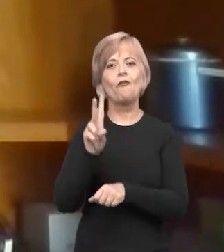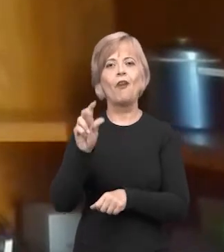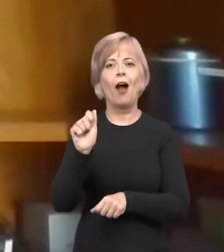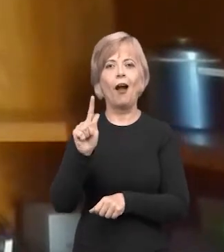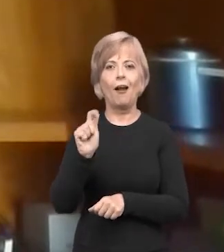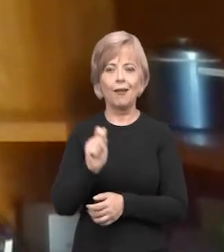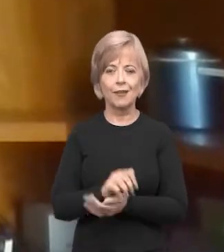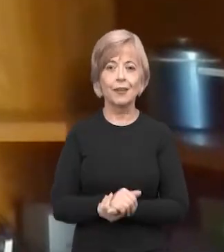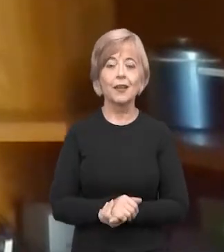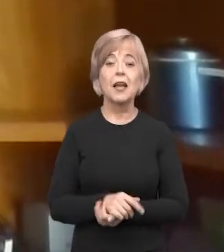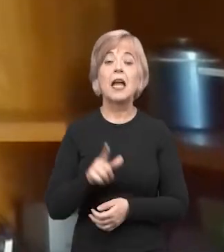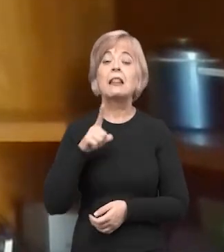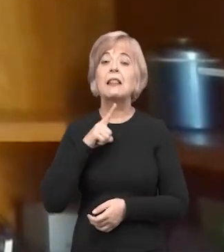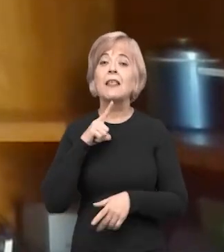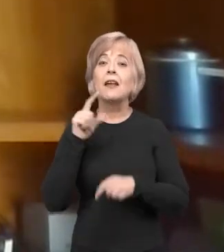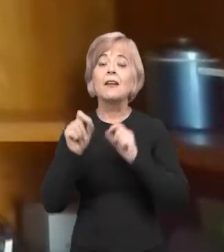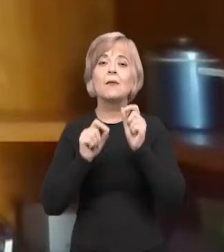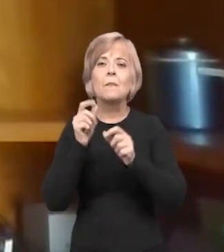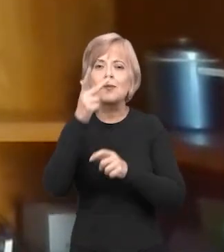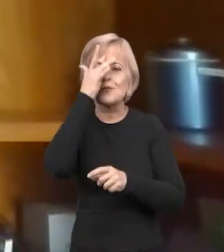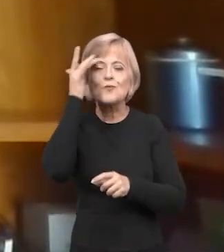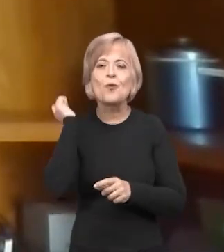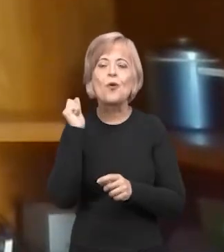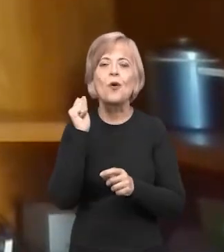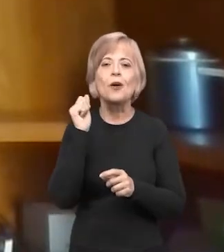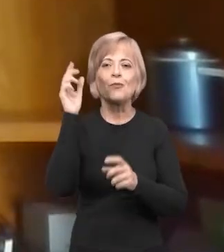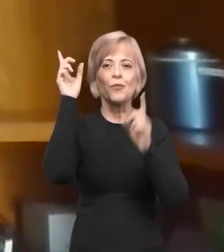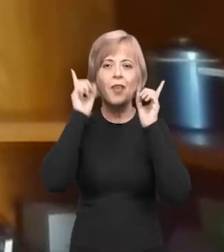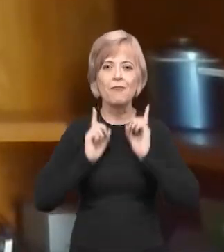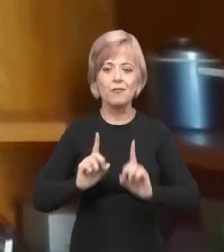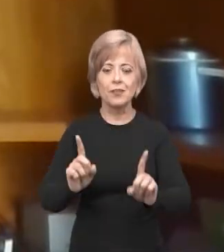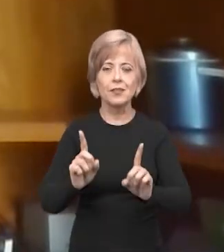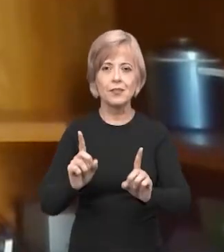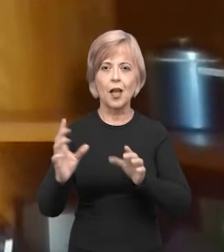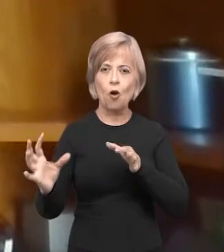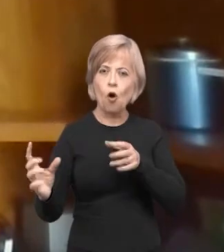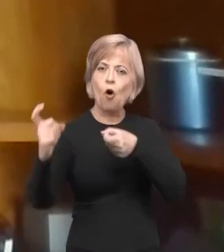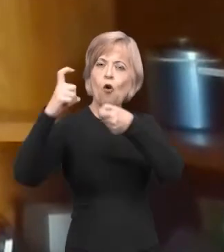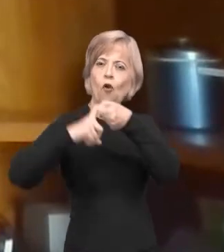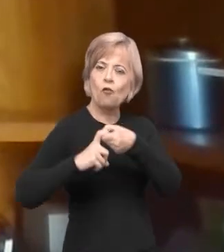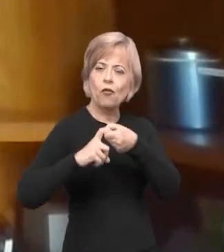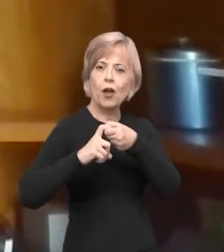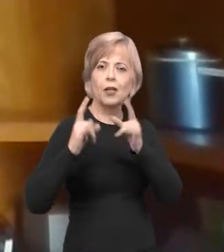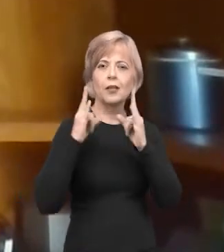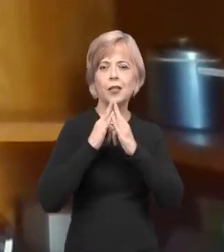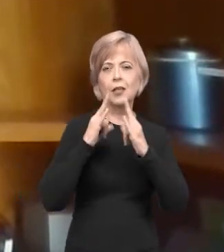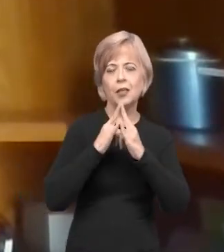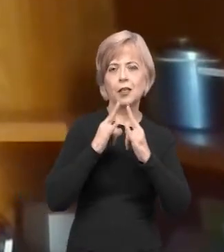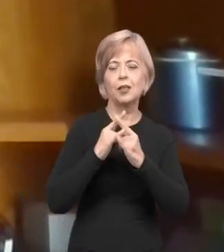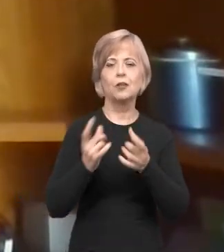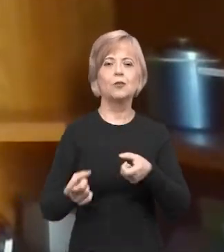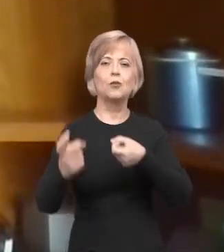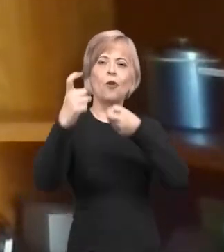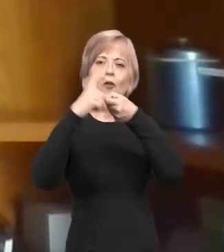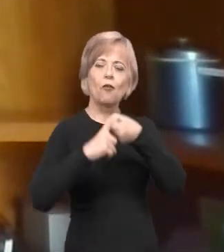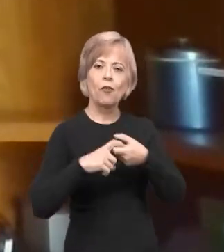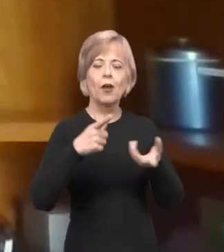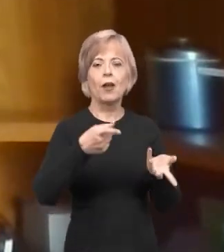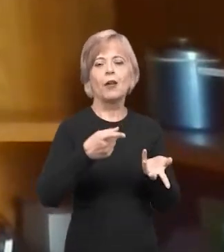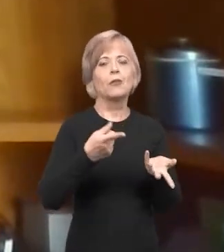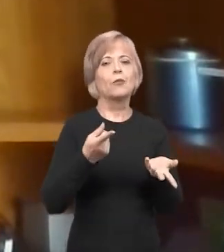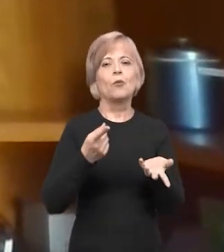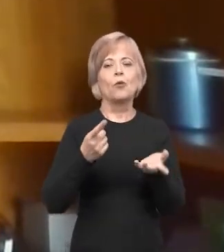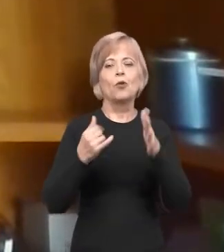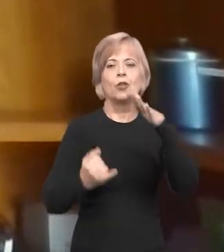dessas pessoas com deficiência, nós firmamos convênio com o INES, com o Instituto Benjamin Constant, Movimento